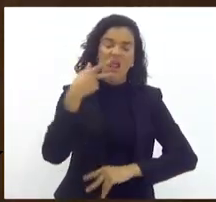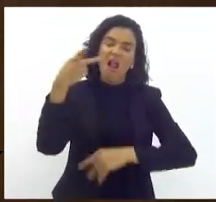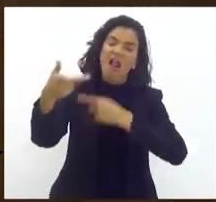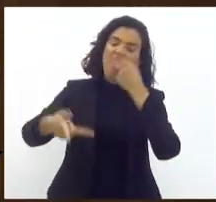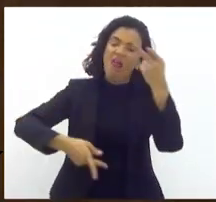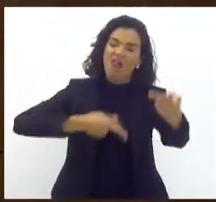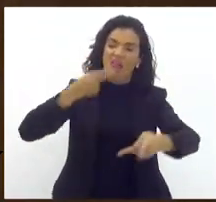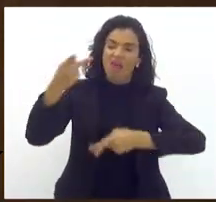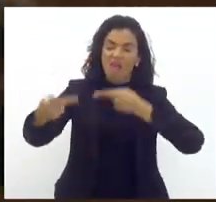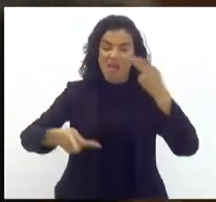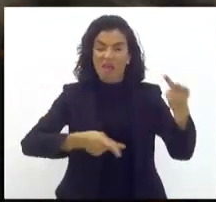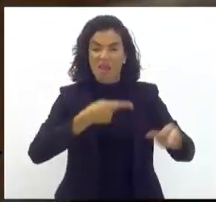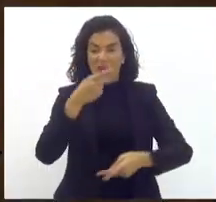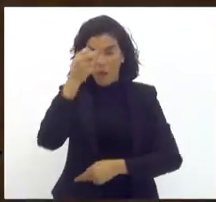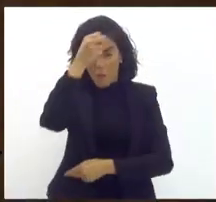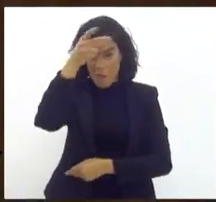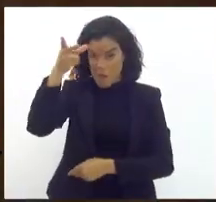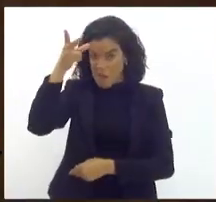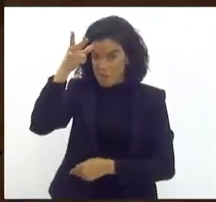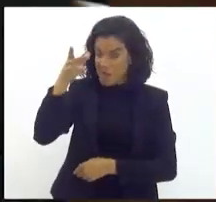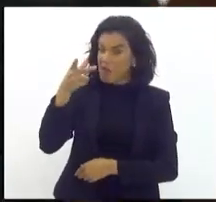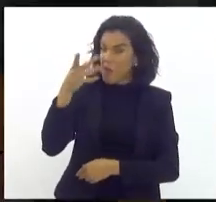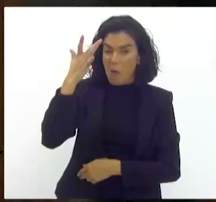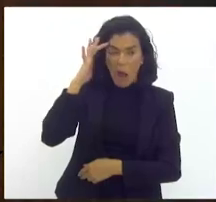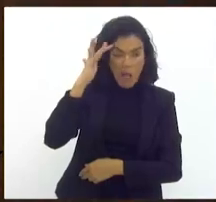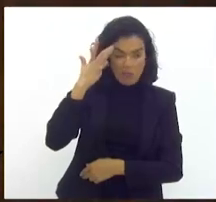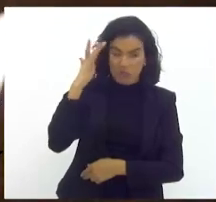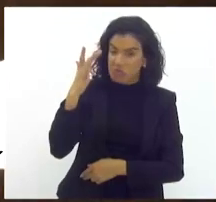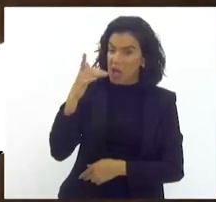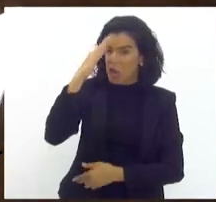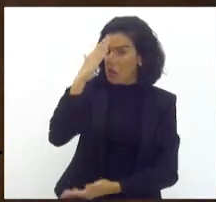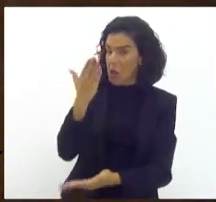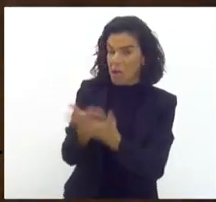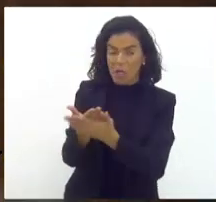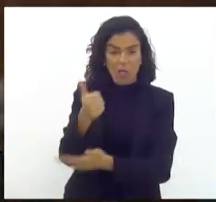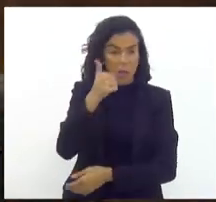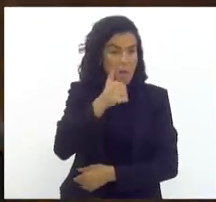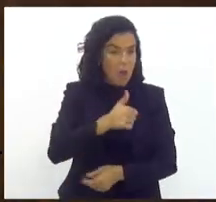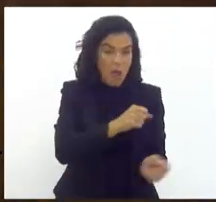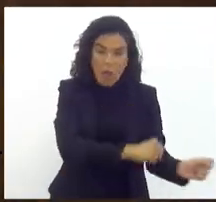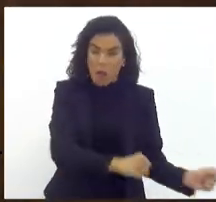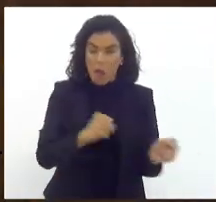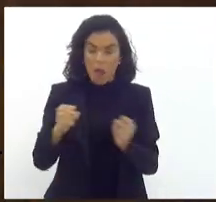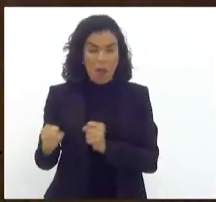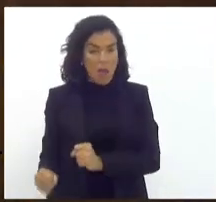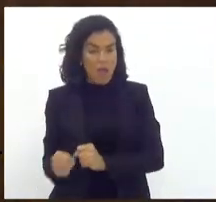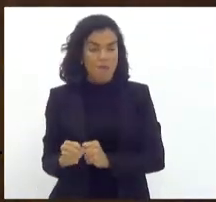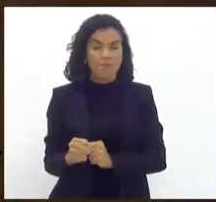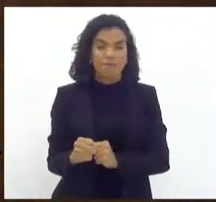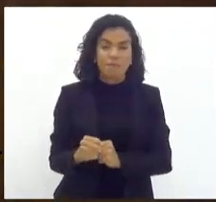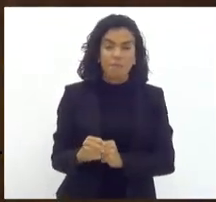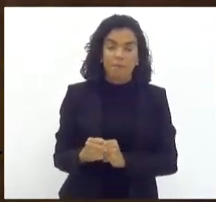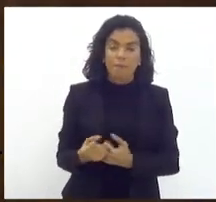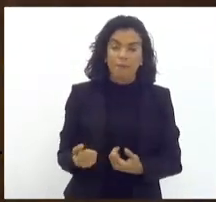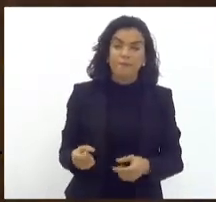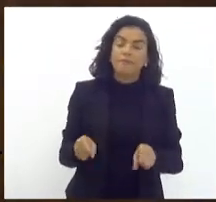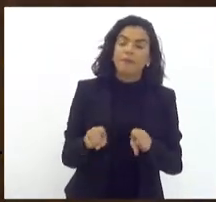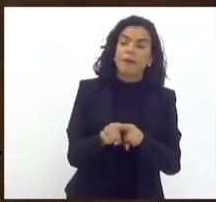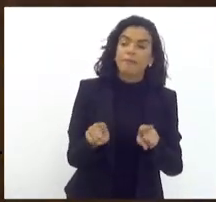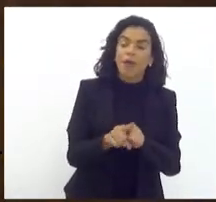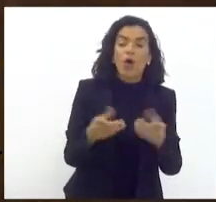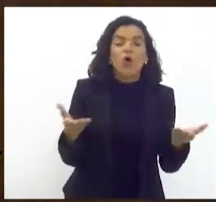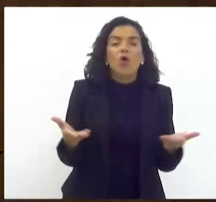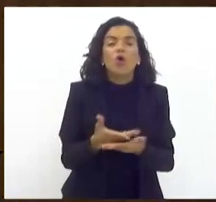acho que o prefeito ele Sem dúvida nenhuma ele não acredita nas mulheres embora nós